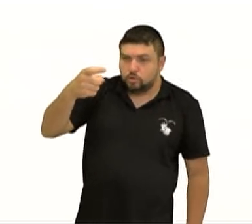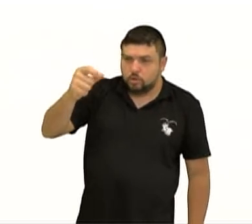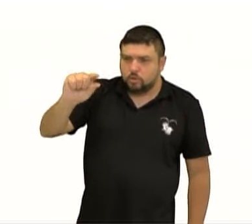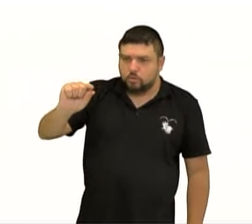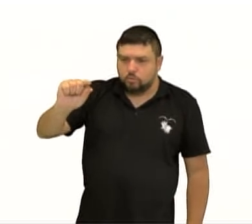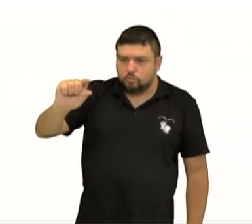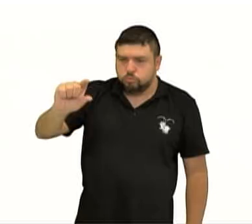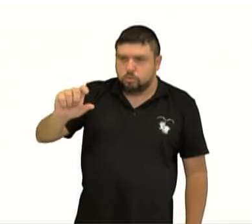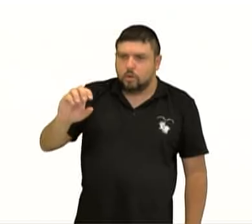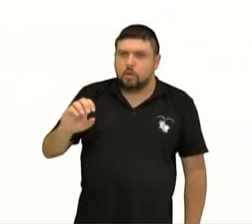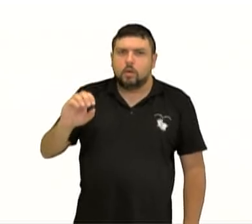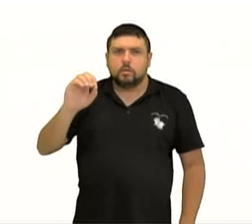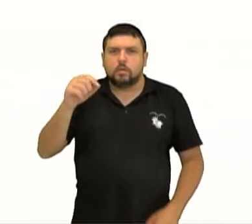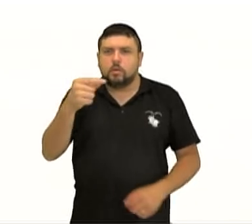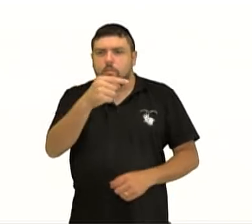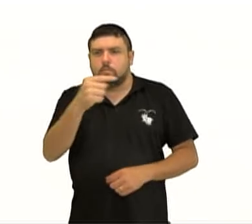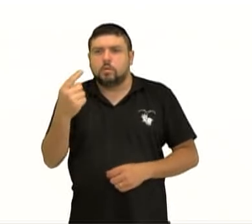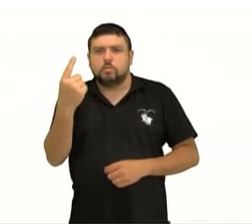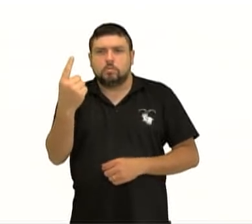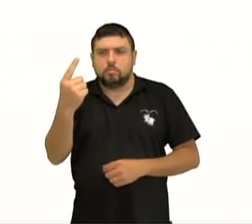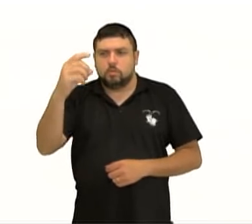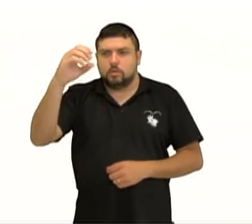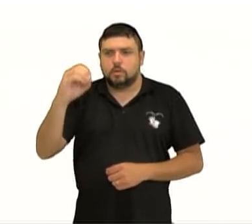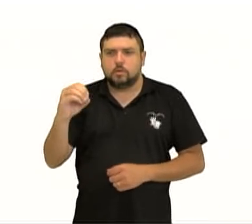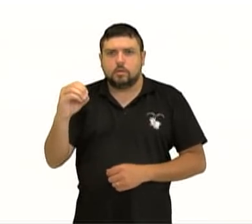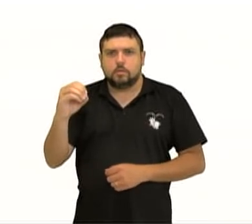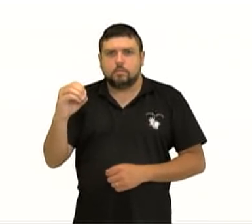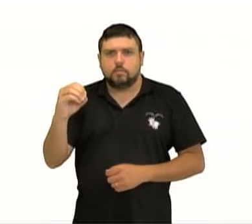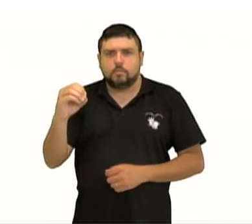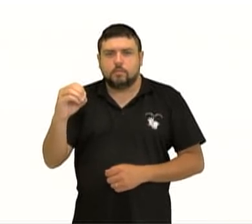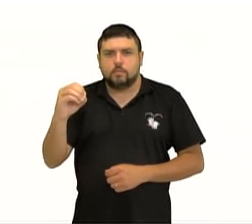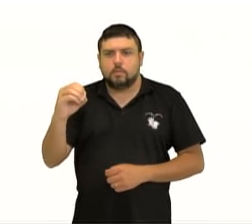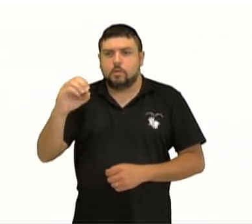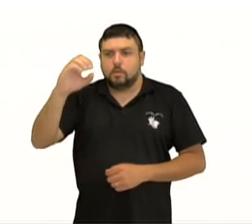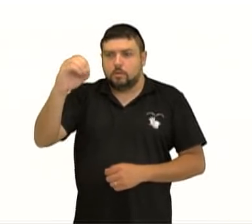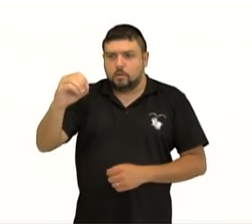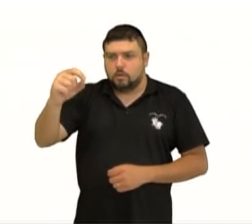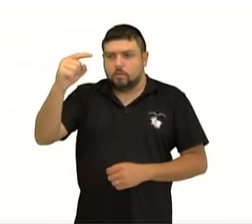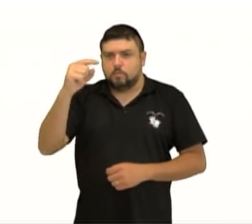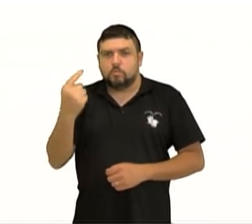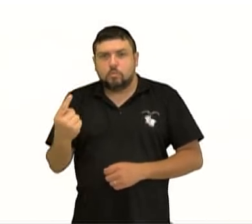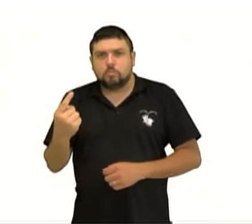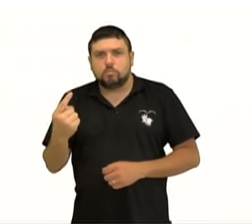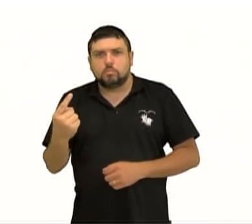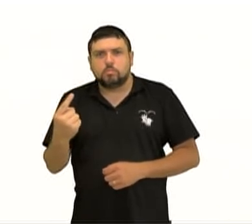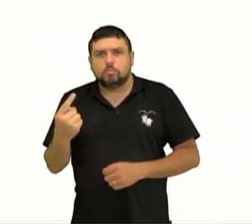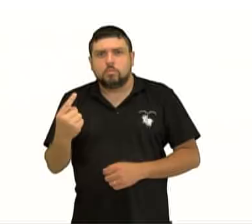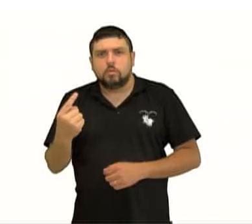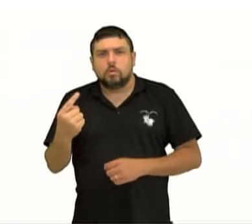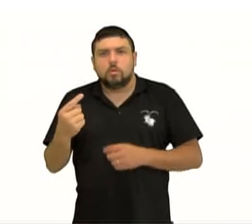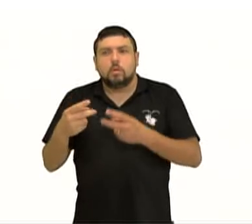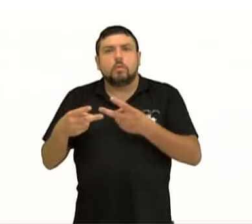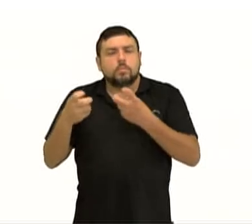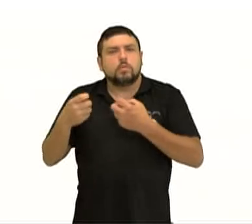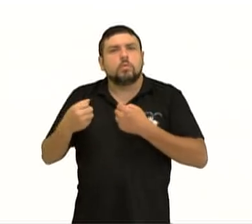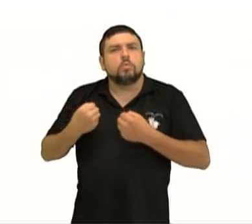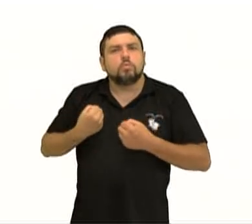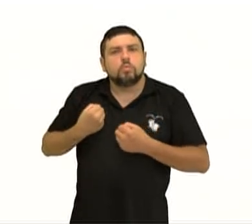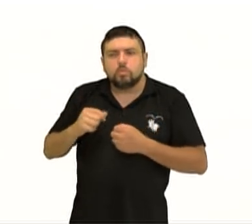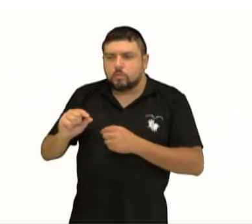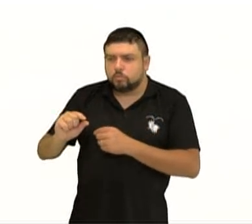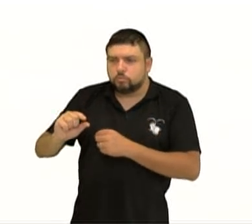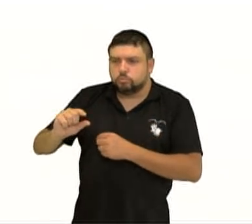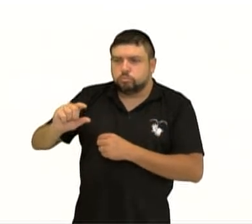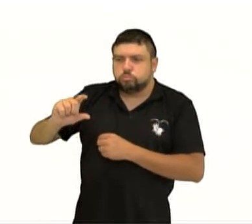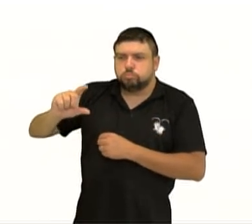para o 0, por mais que isso pareça estranho, do 0 aumentou para o 1, aqui você já identifica esse aumento. Se eu colocasse um 2,